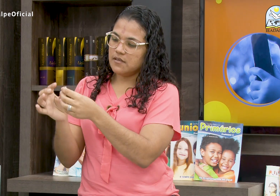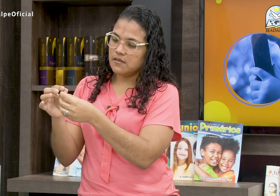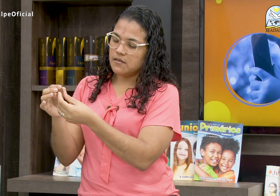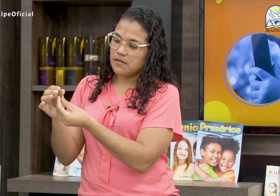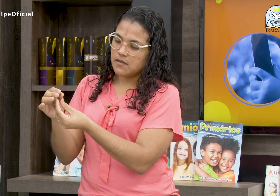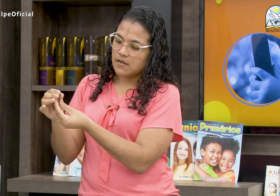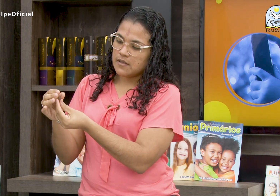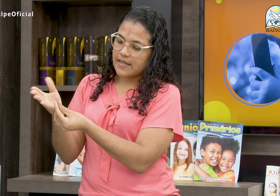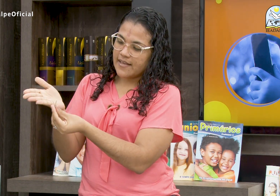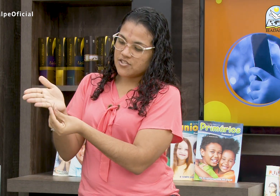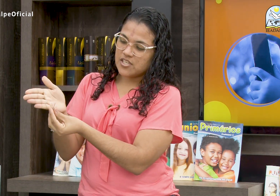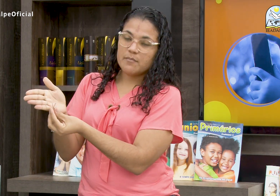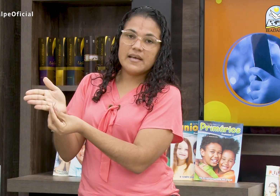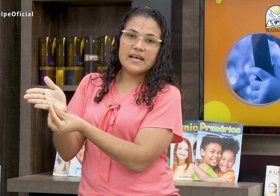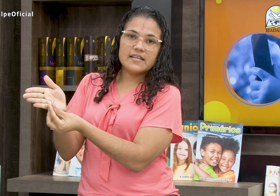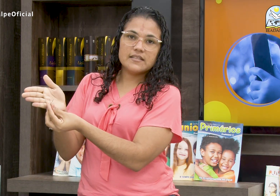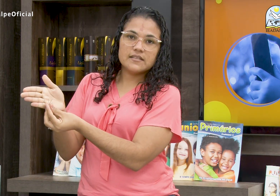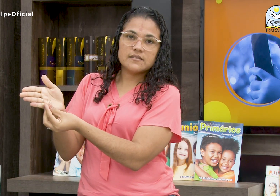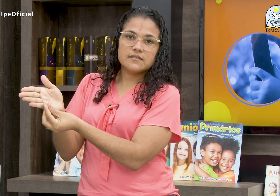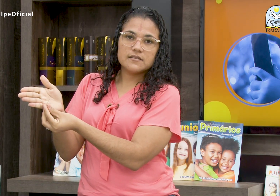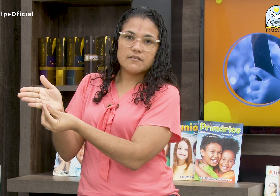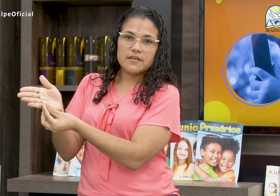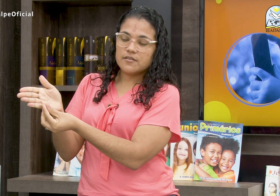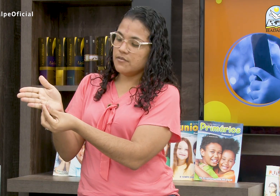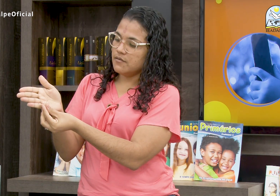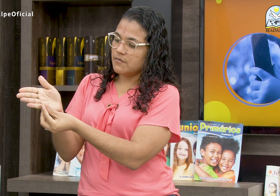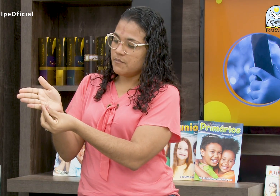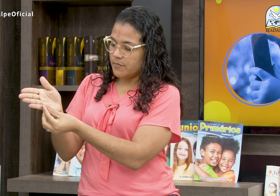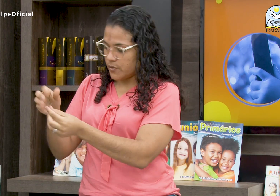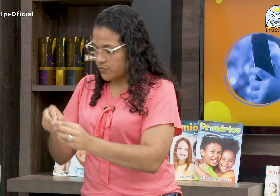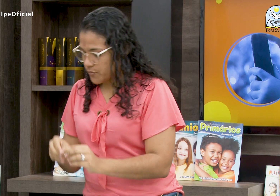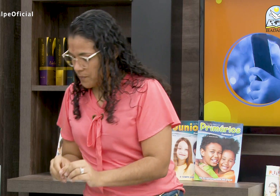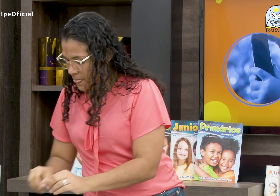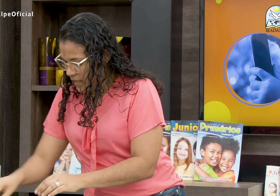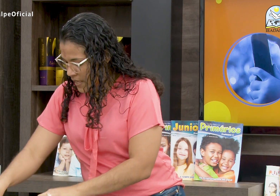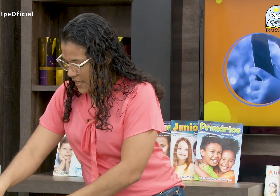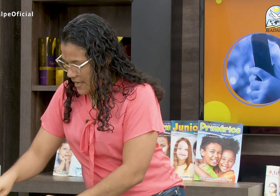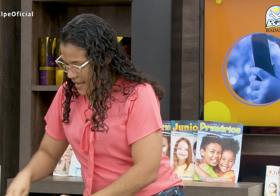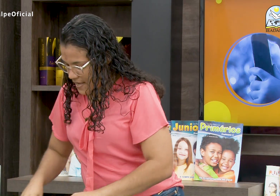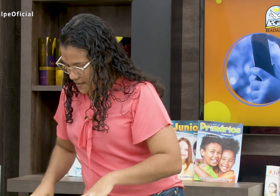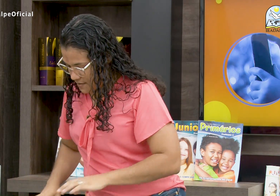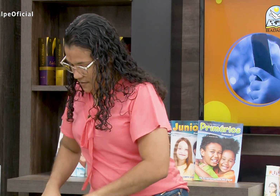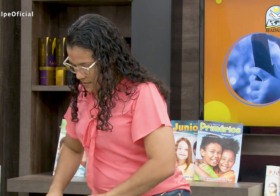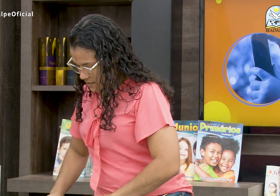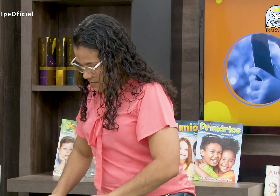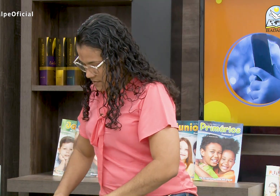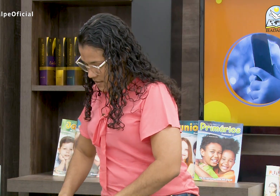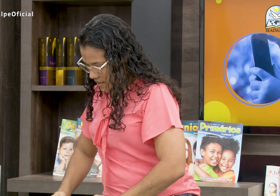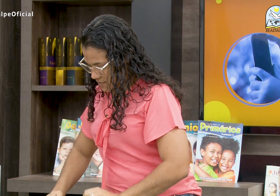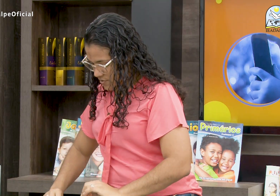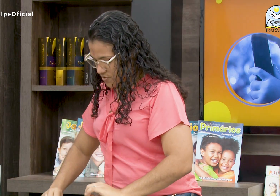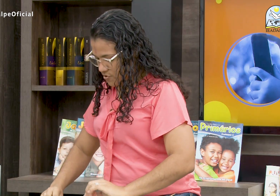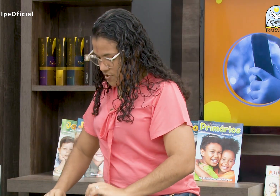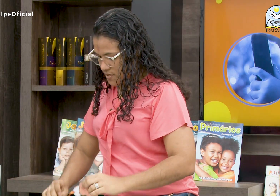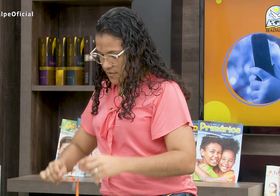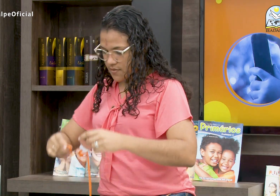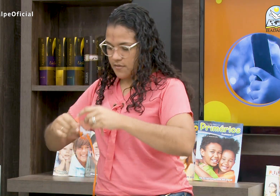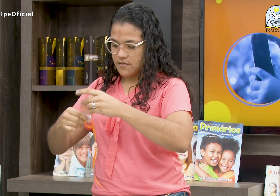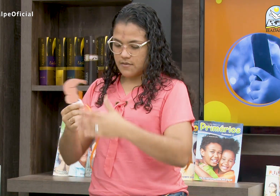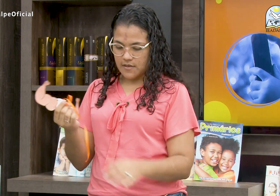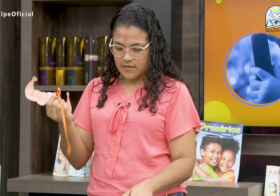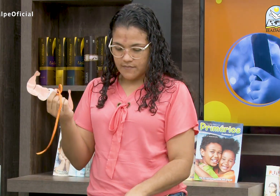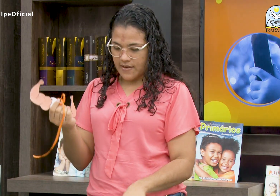de tarraxinha bailarina. Tá vendo? Pronto. E aí, tem esses